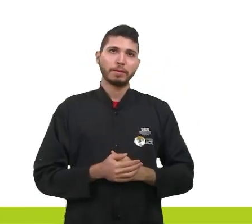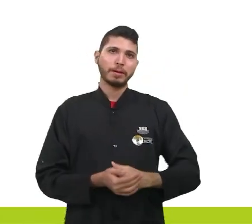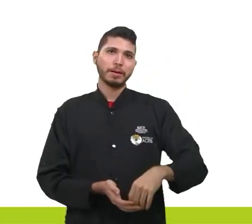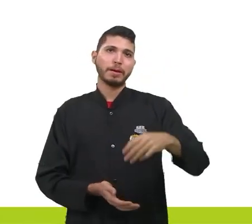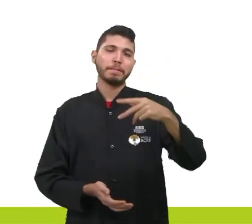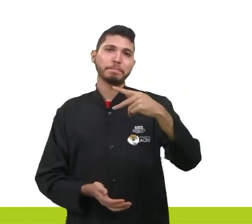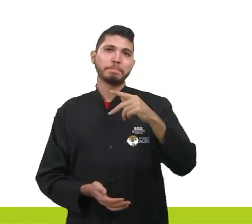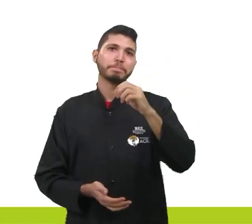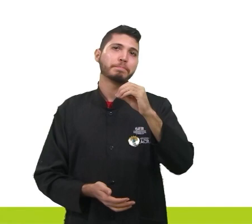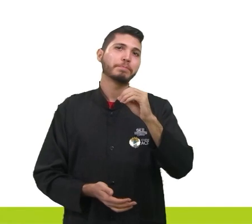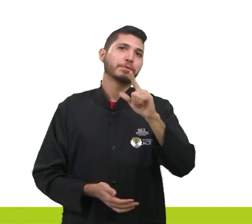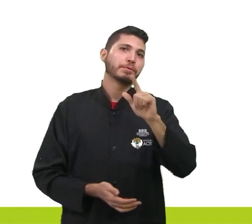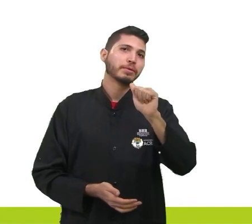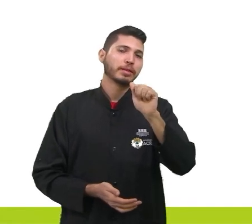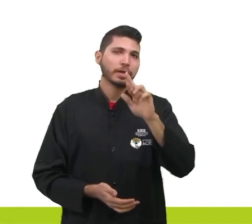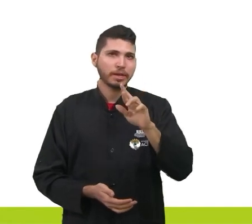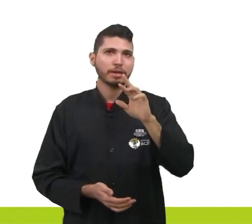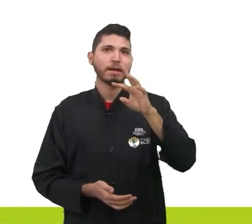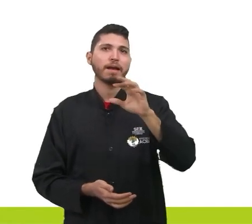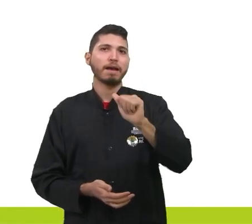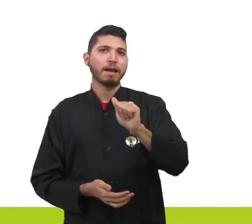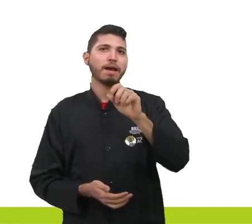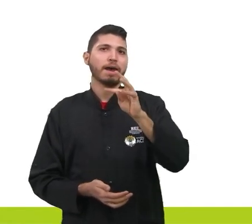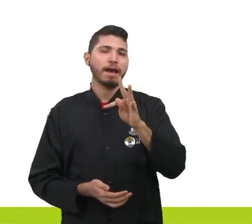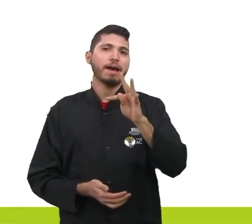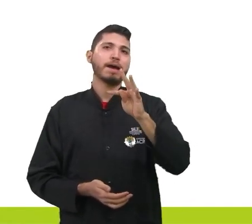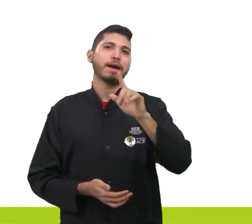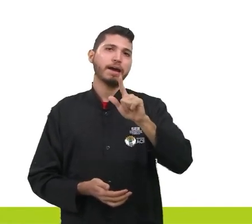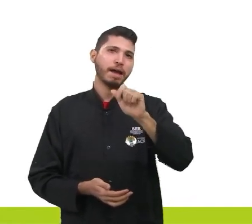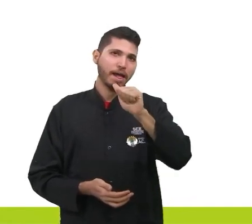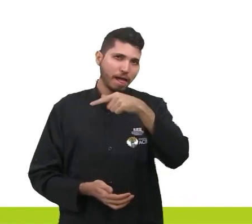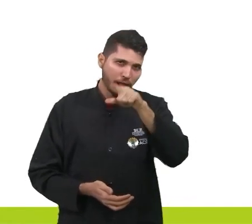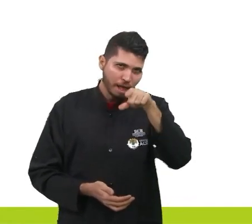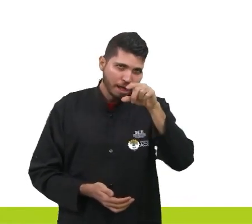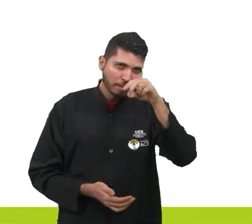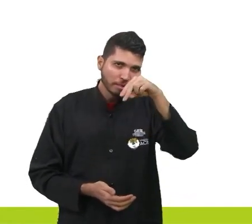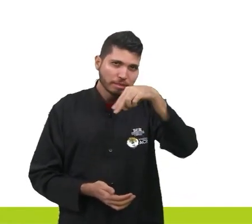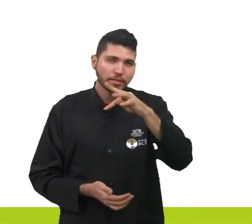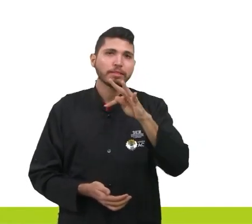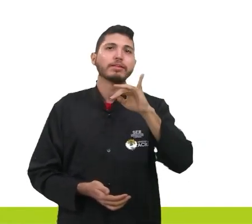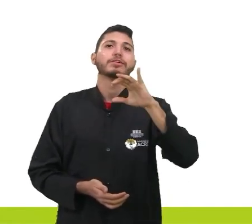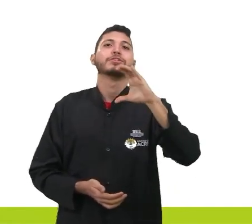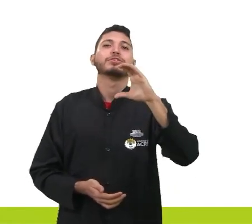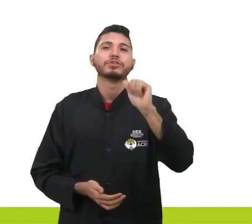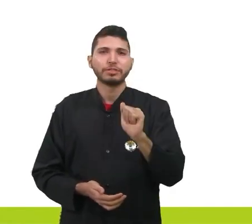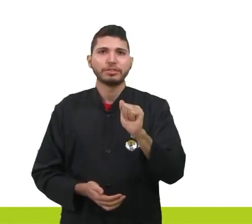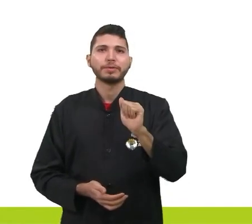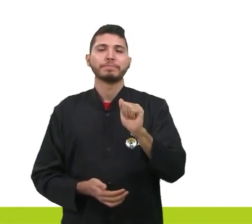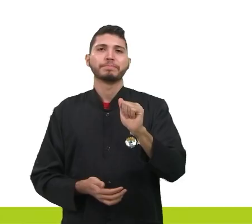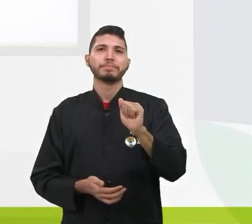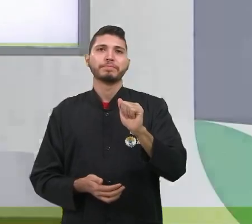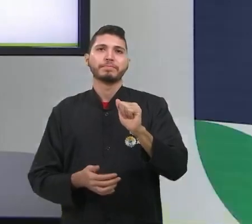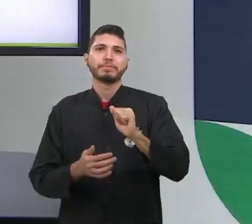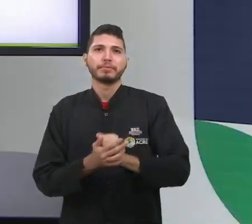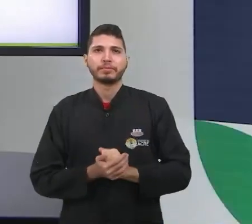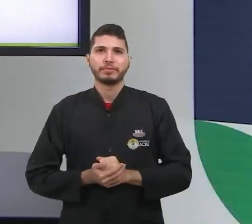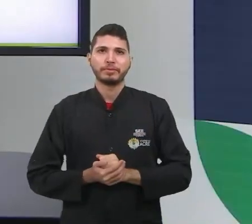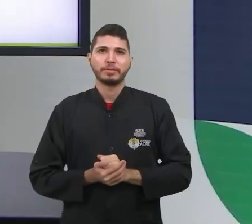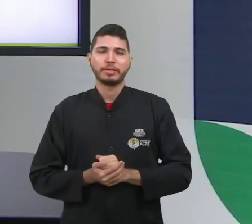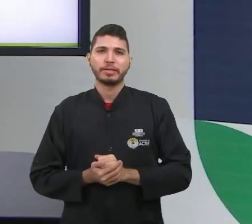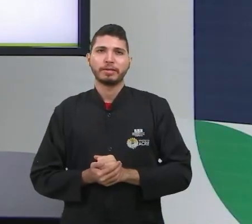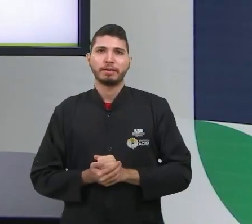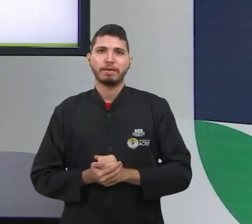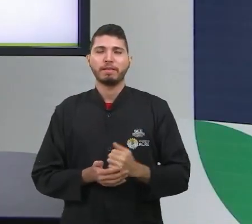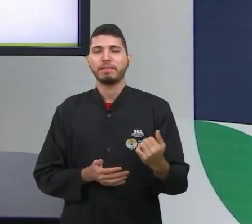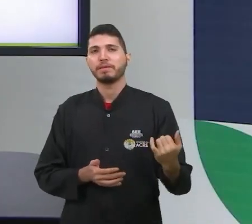atlântica, pessoal. Mas por que, professora, a senhora vai falar da massa polar atlântica? Porque a massa polar atlântica é aquela massa